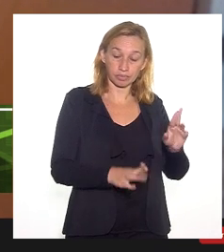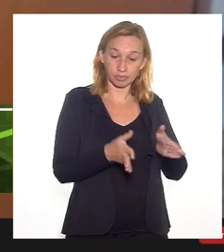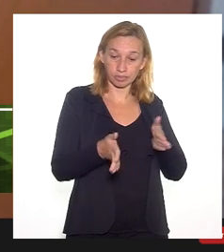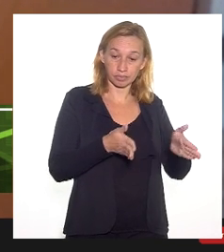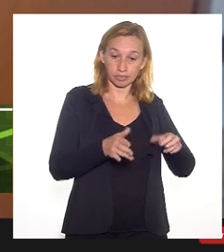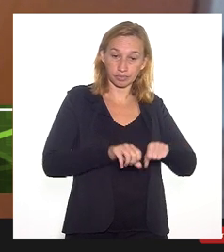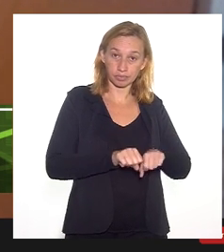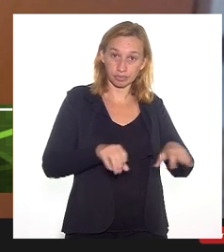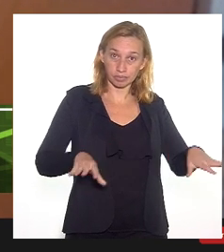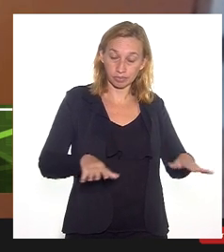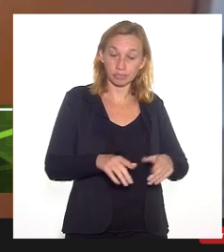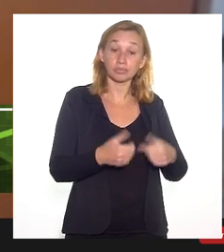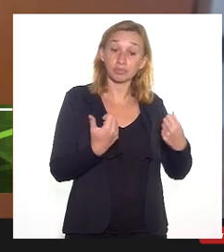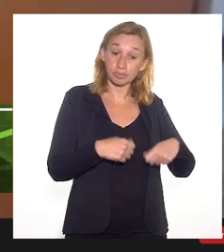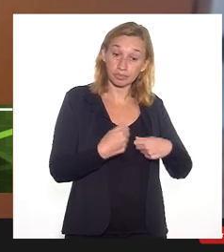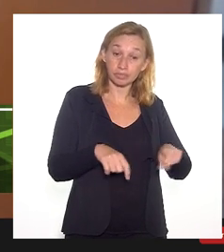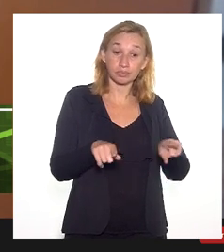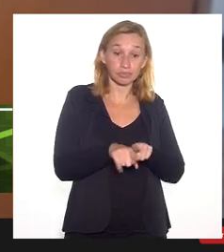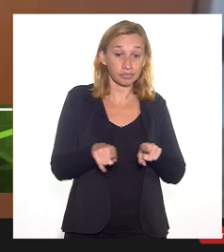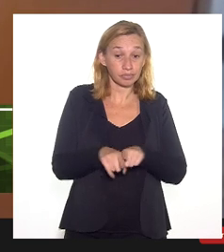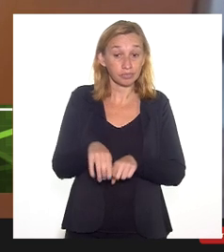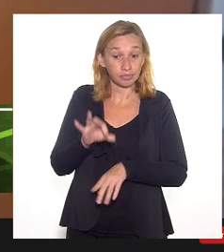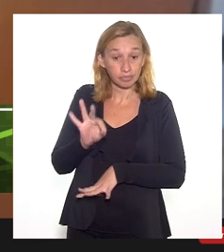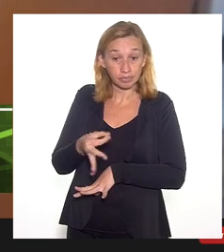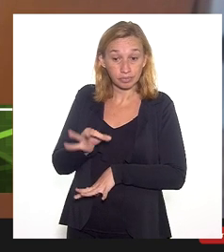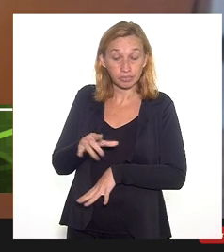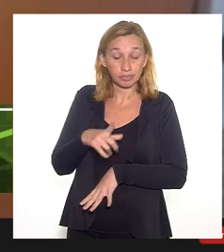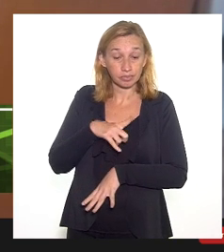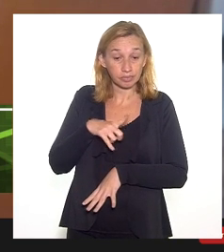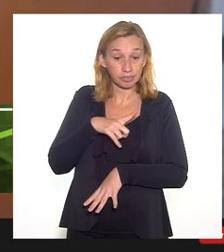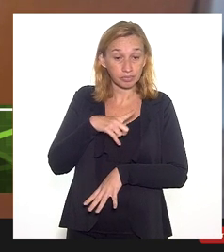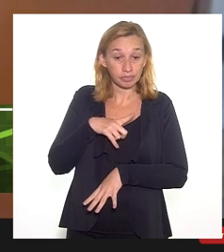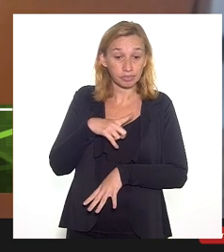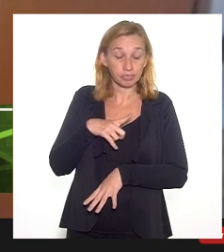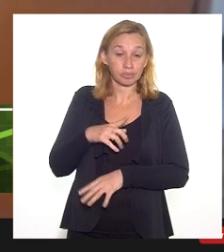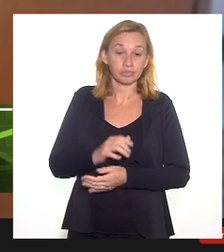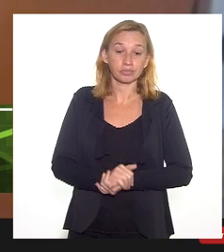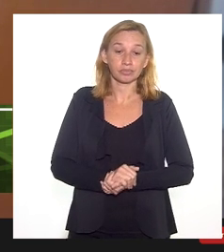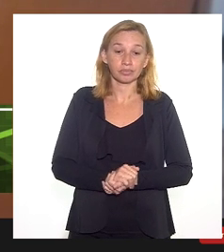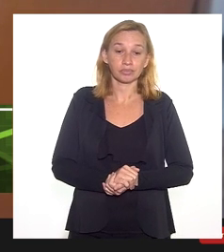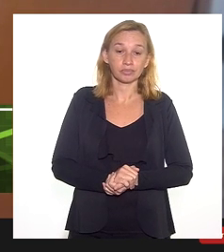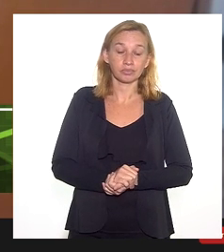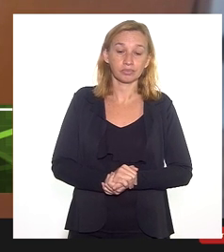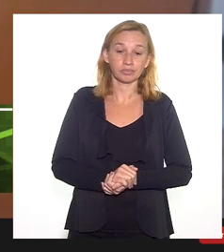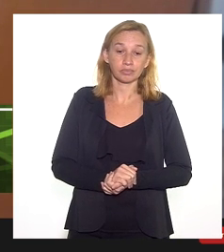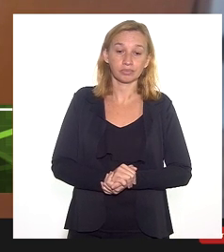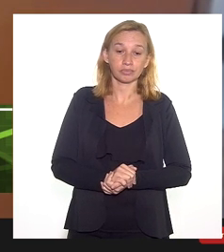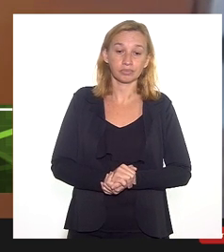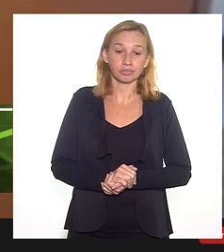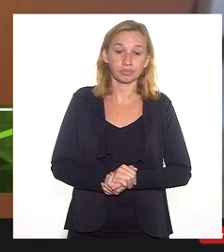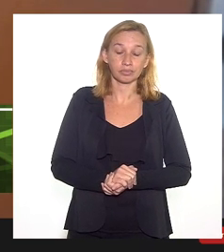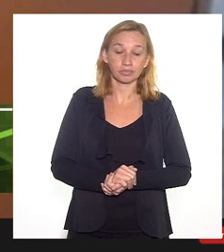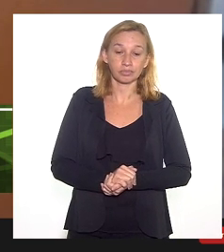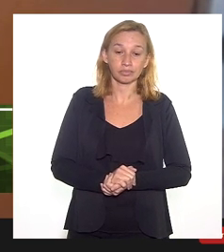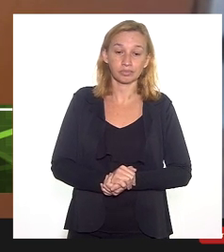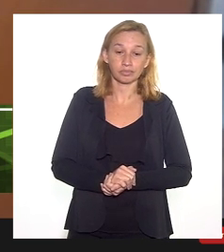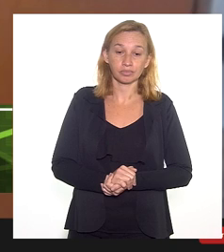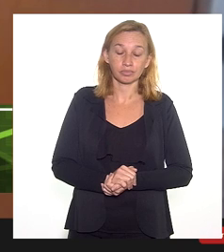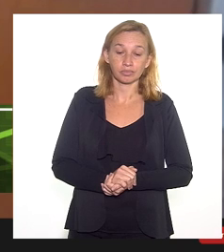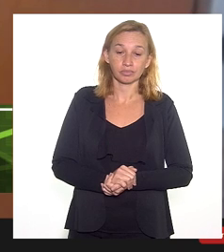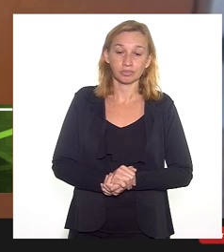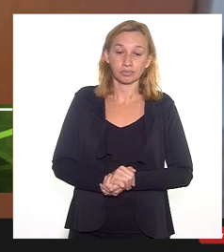pandemia, é preciso também garantir as receitas ordinárias. e aí,